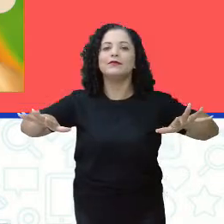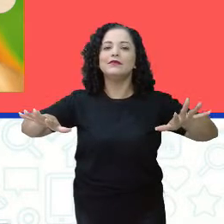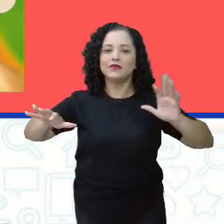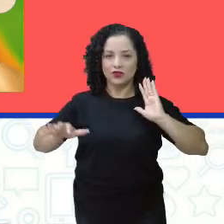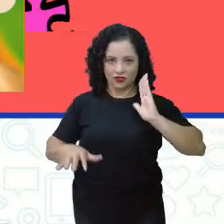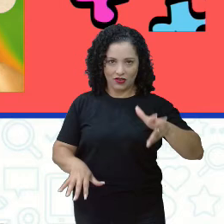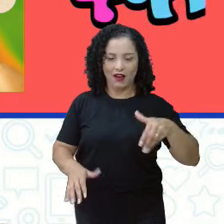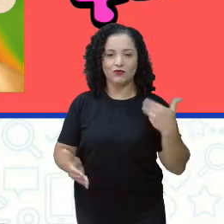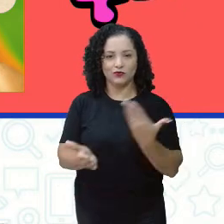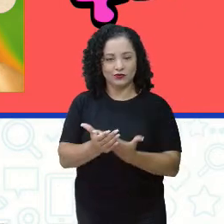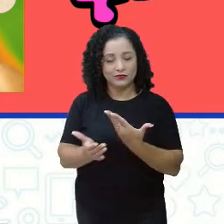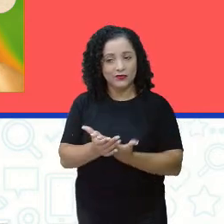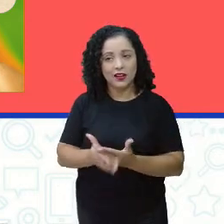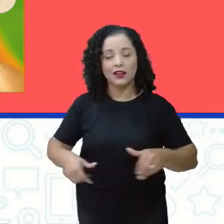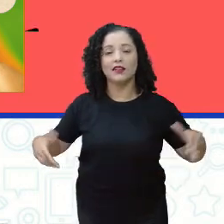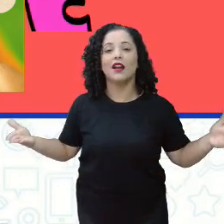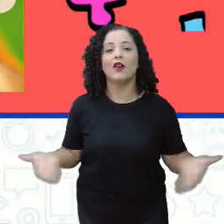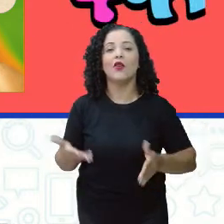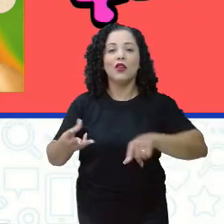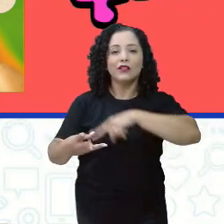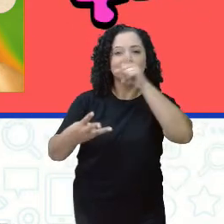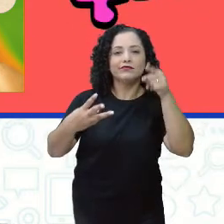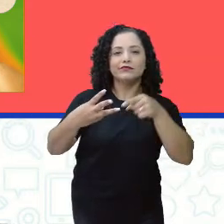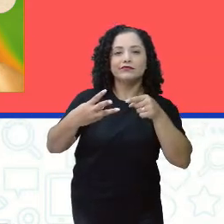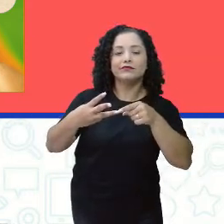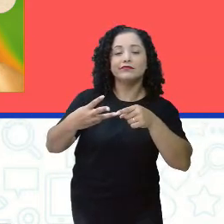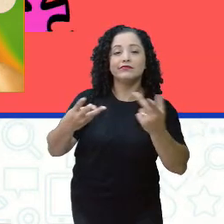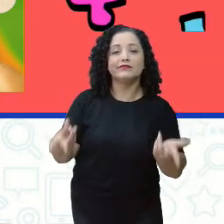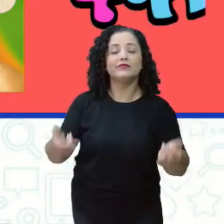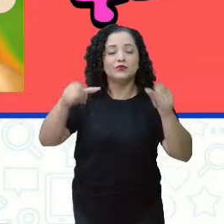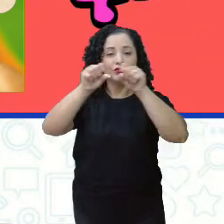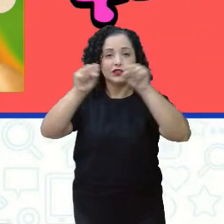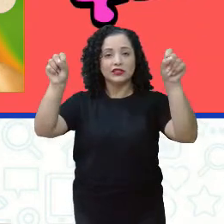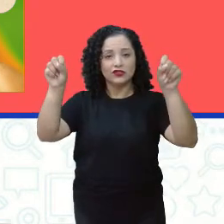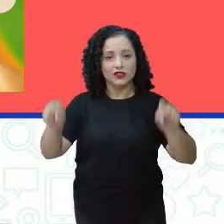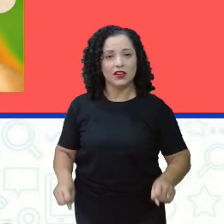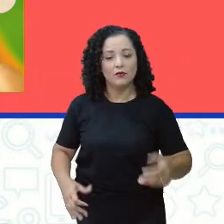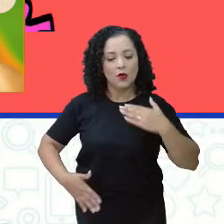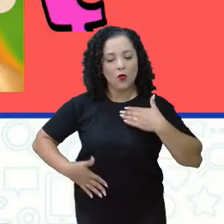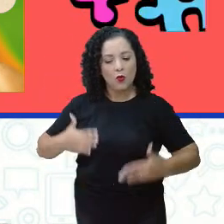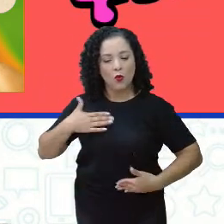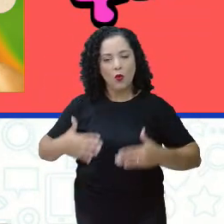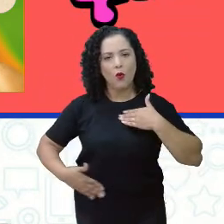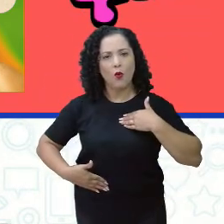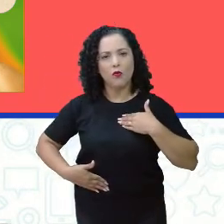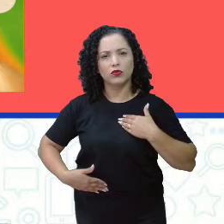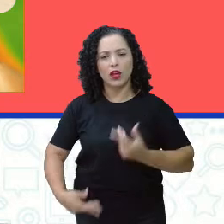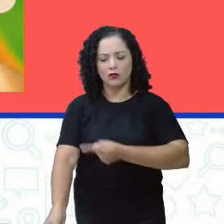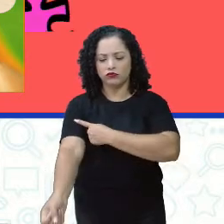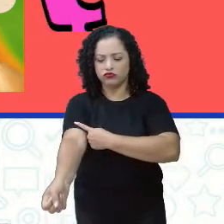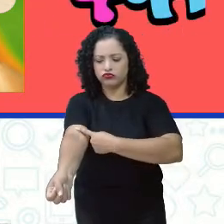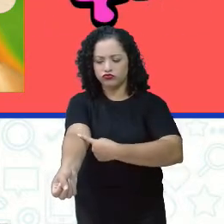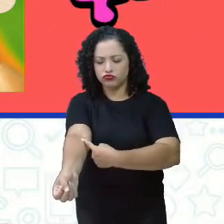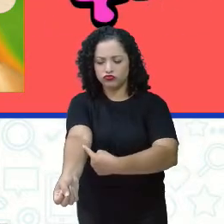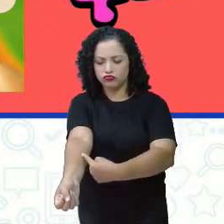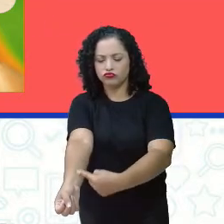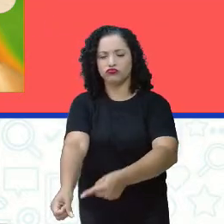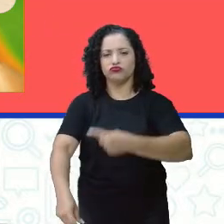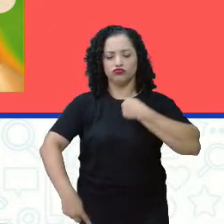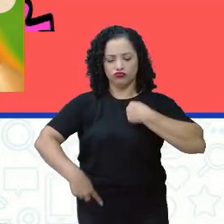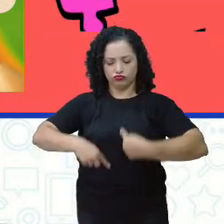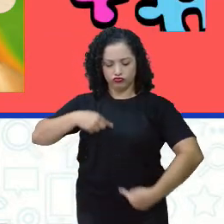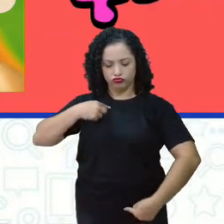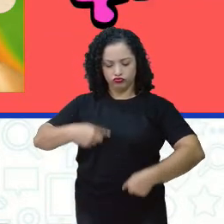parte. E agora, nós estamos diante do sistema circulatório. E aí, esse tema é um tema mais amplo,